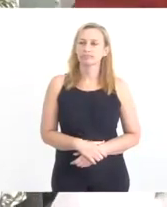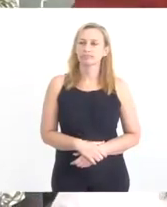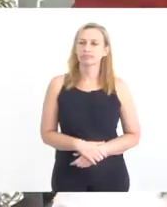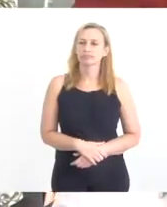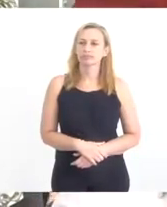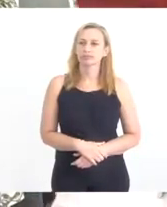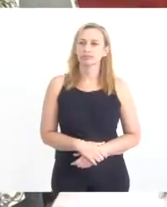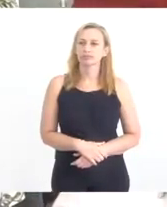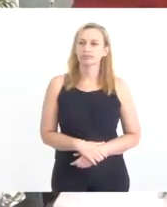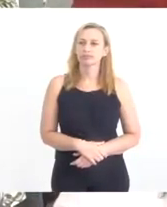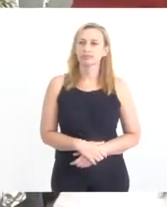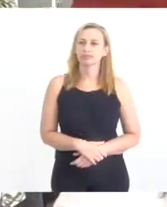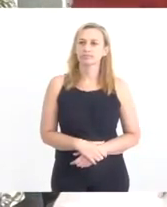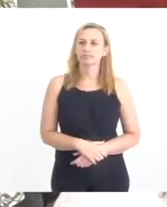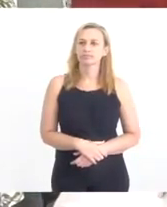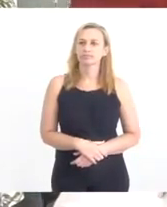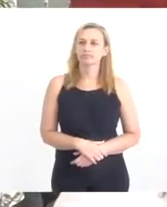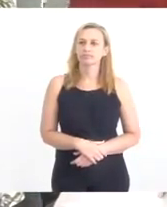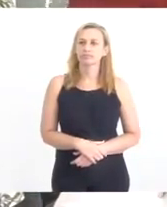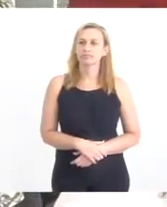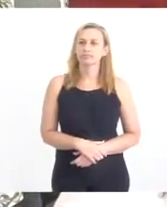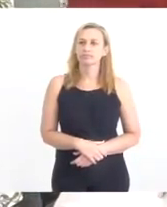E aí